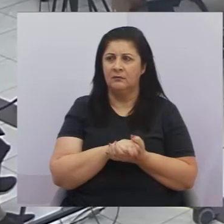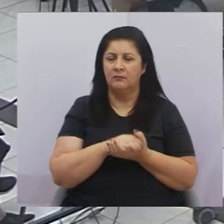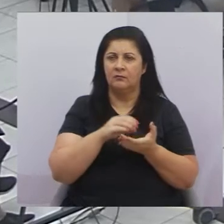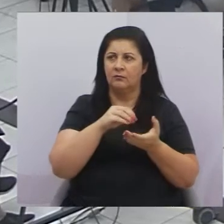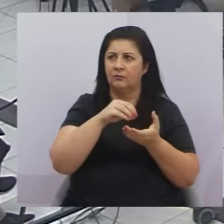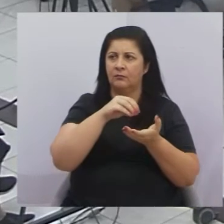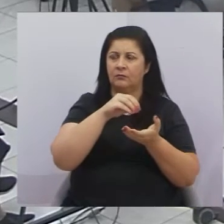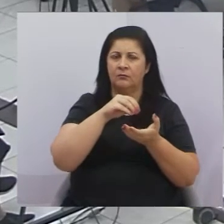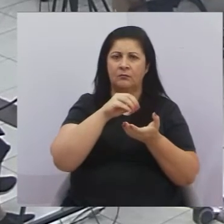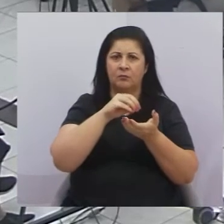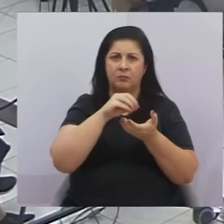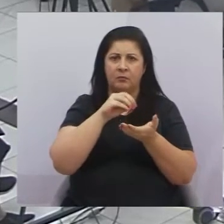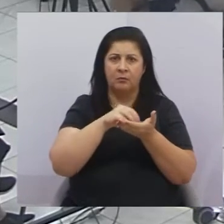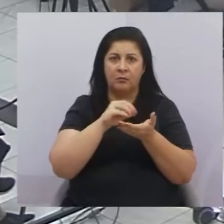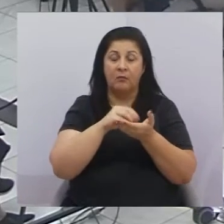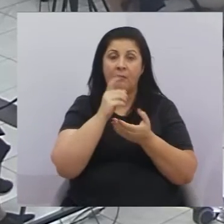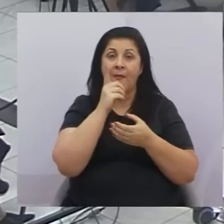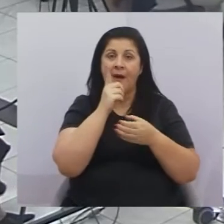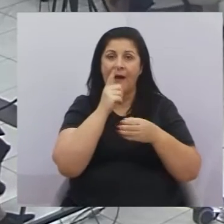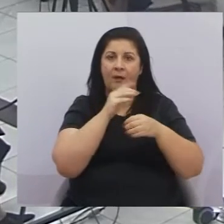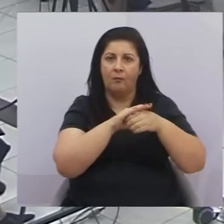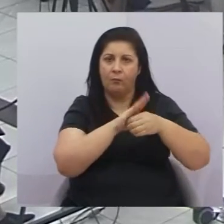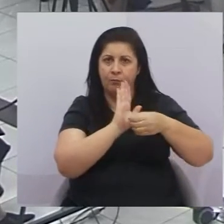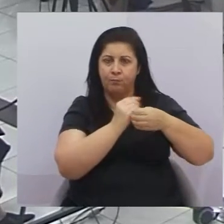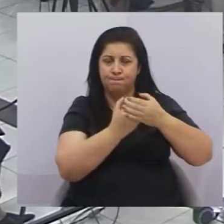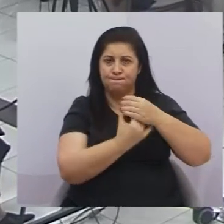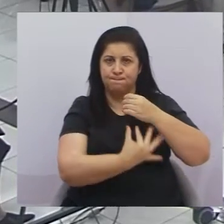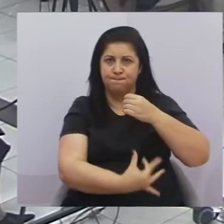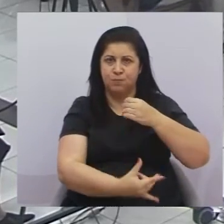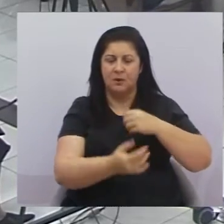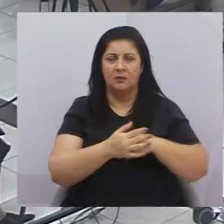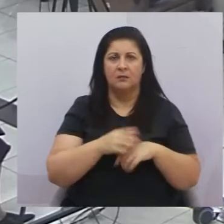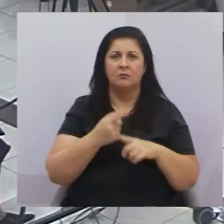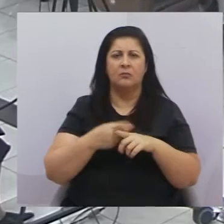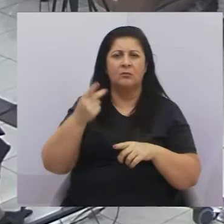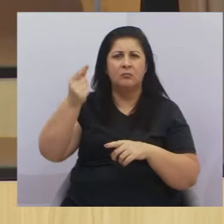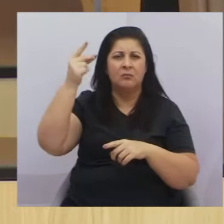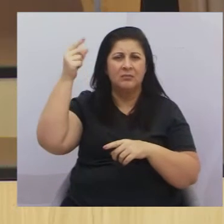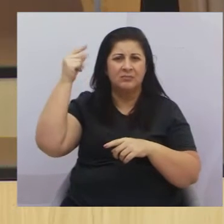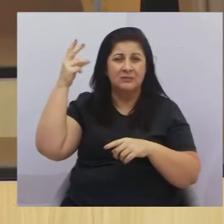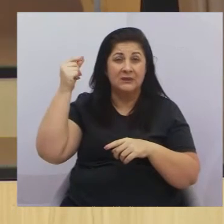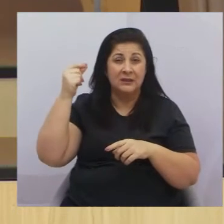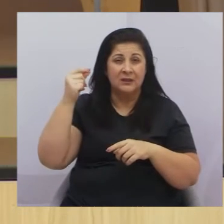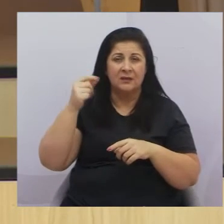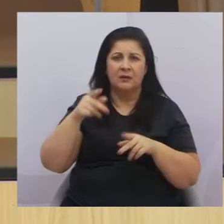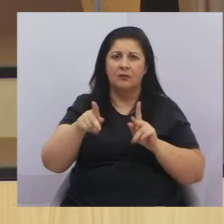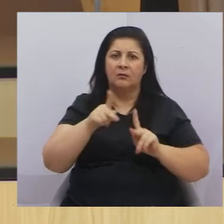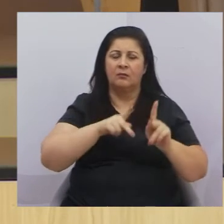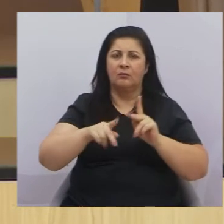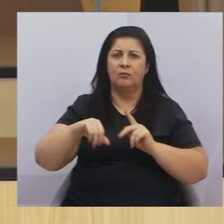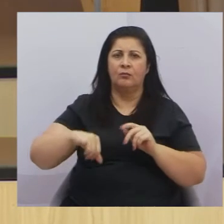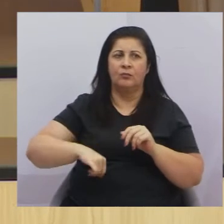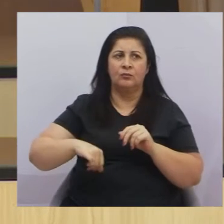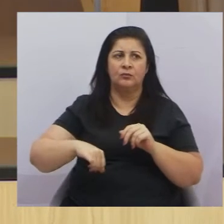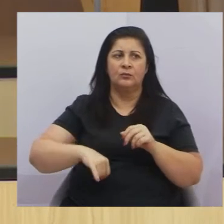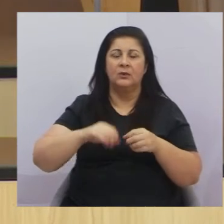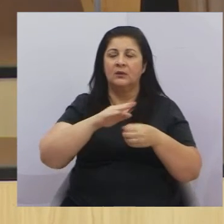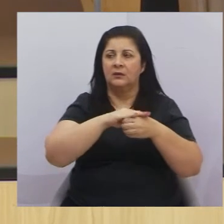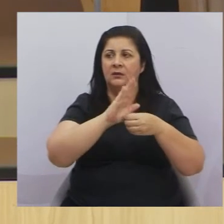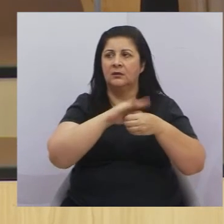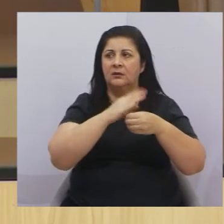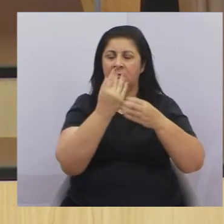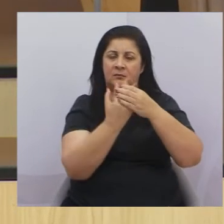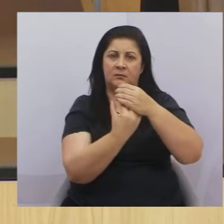vereador acompanha há muitos anos o sofrimento dos moradores do bairro Estância Porto Velho em decorrência da falta de rede coletora de esgoto